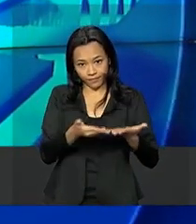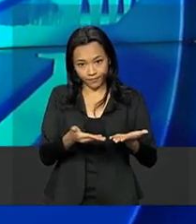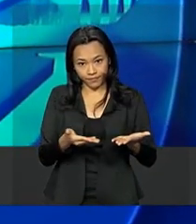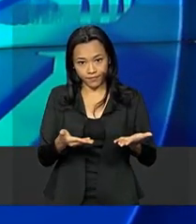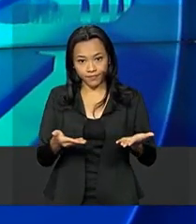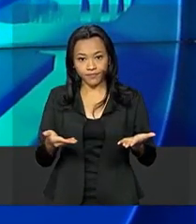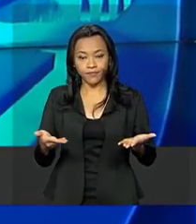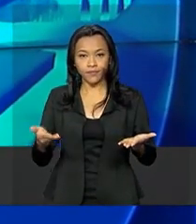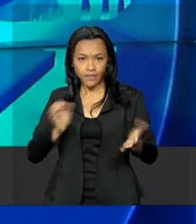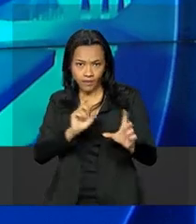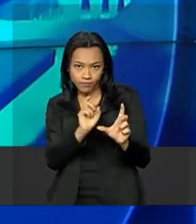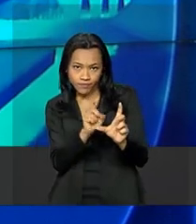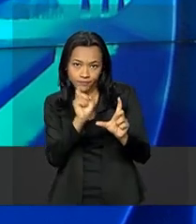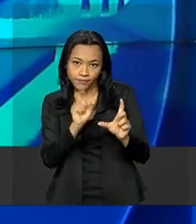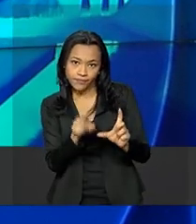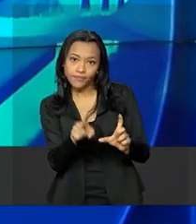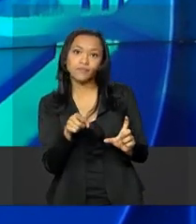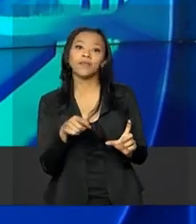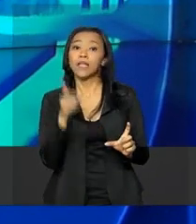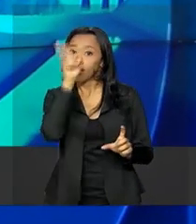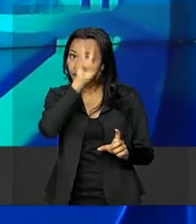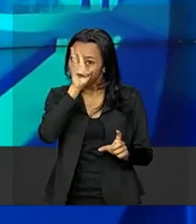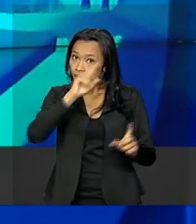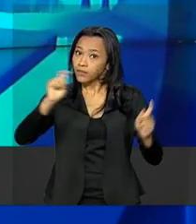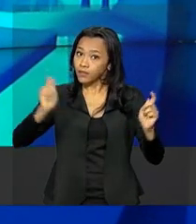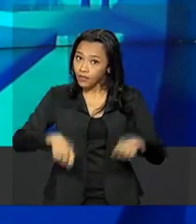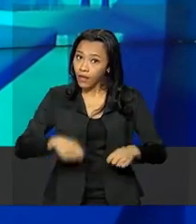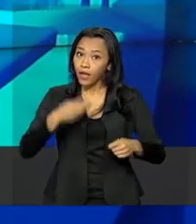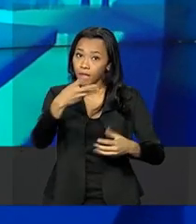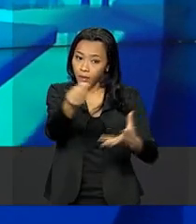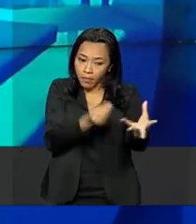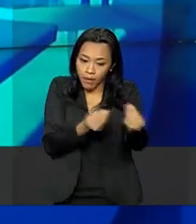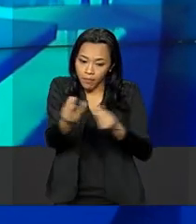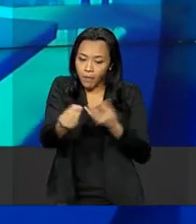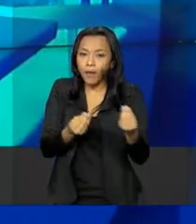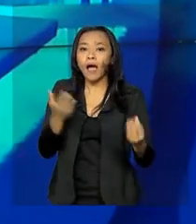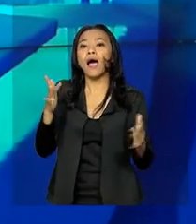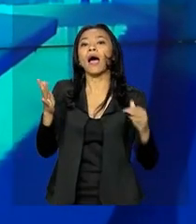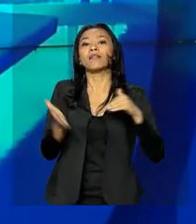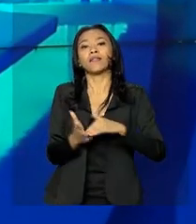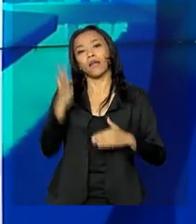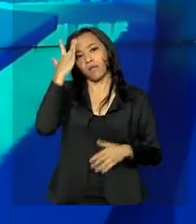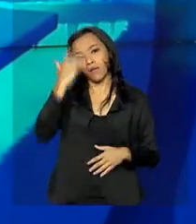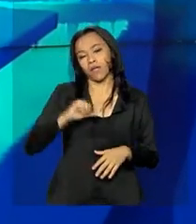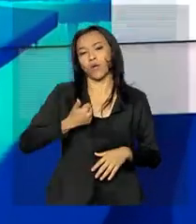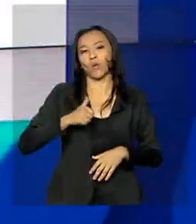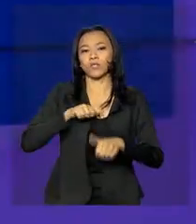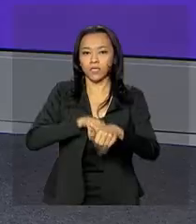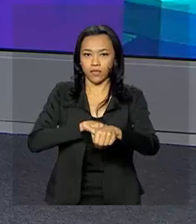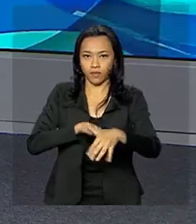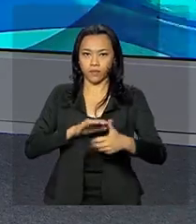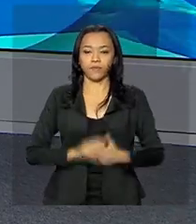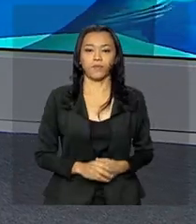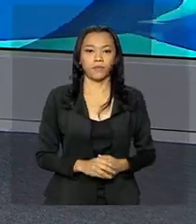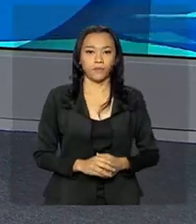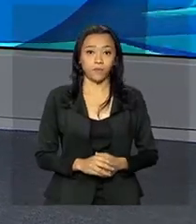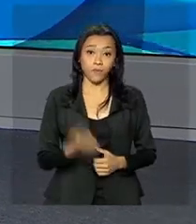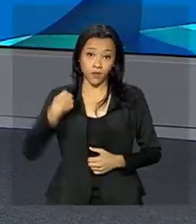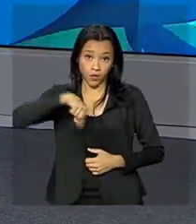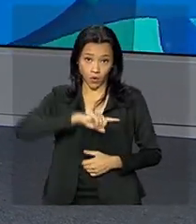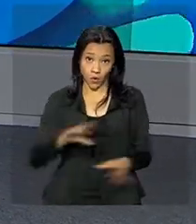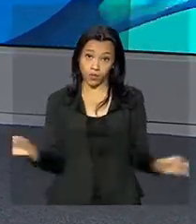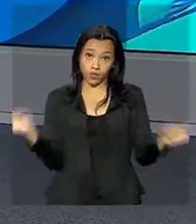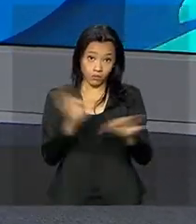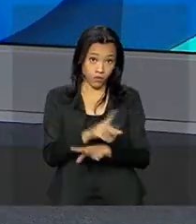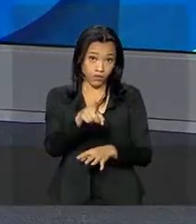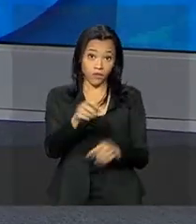acessar o link FormeSus. Lembrando que é possível enviar as contribuições até amanhã, 11 de setembro. Nós ficamos por